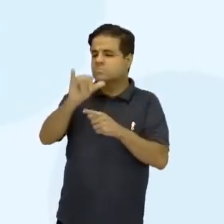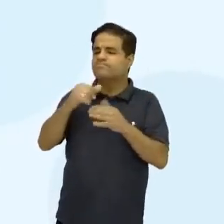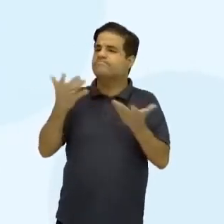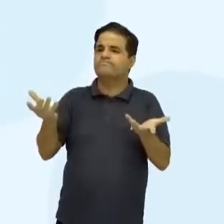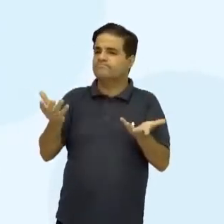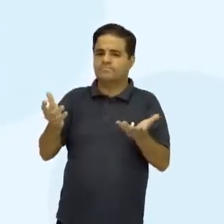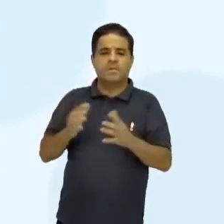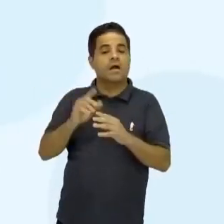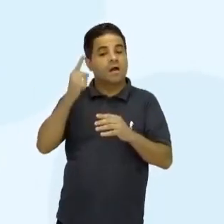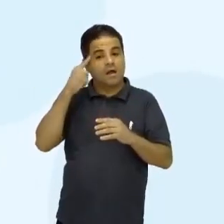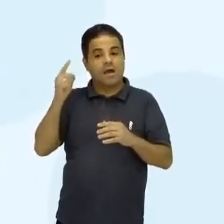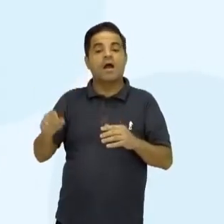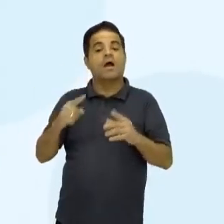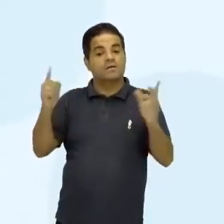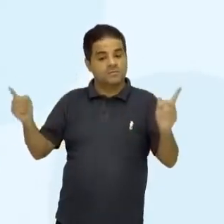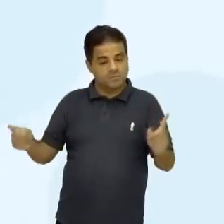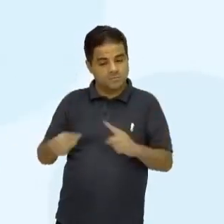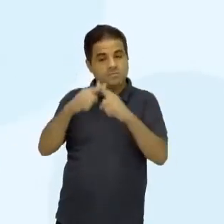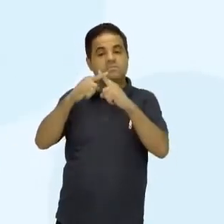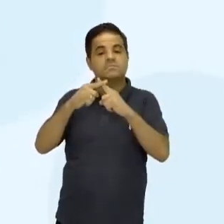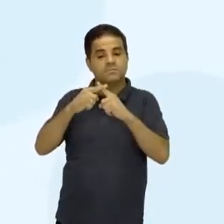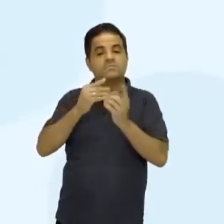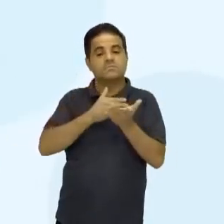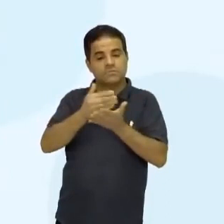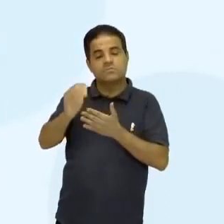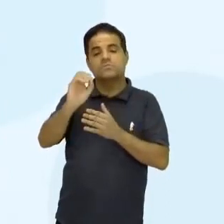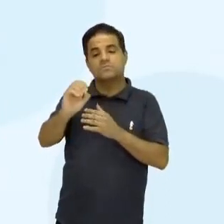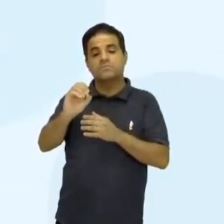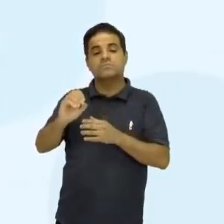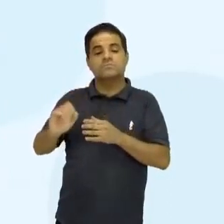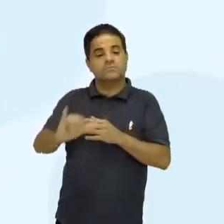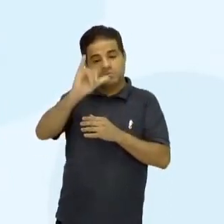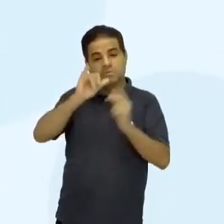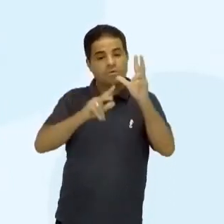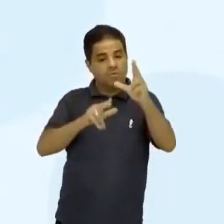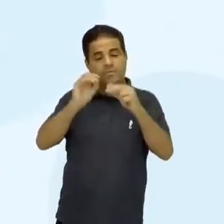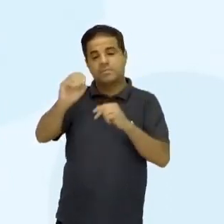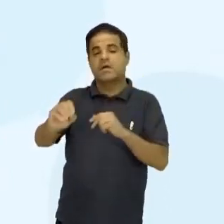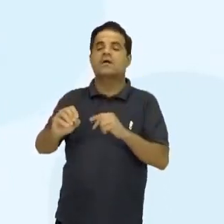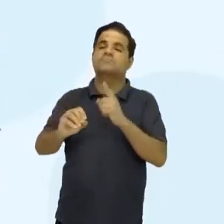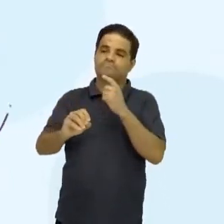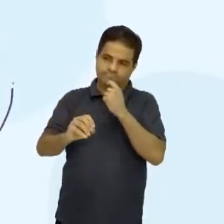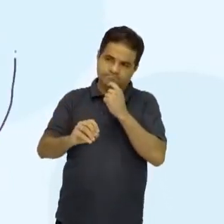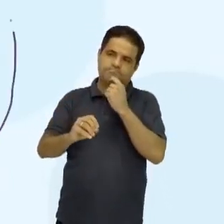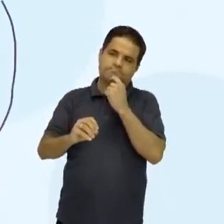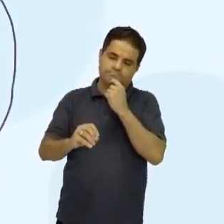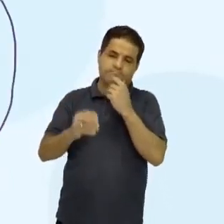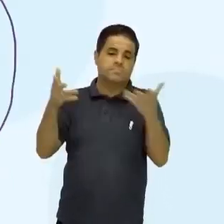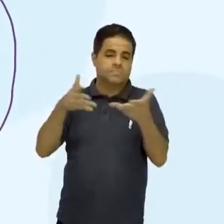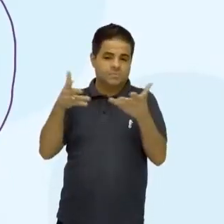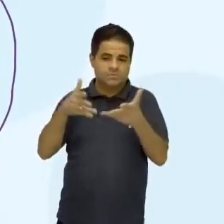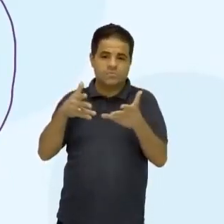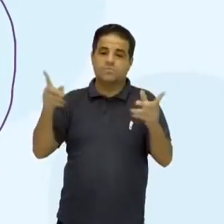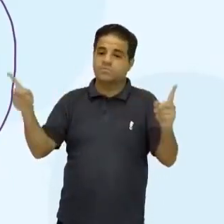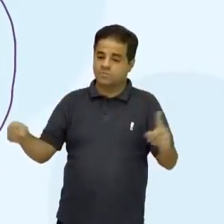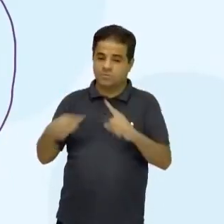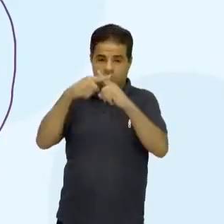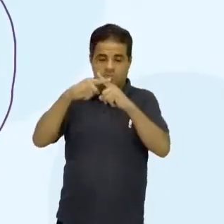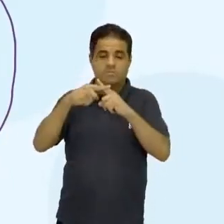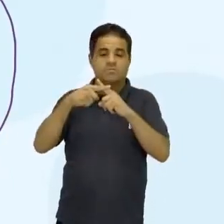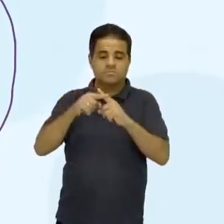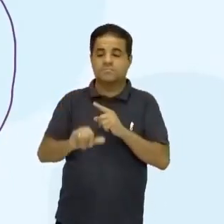Olha, ela está cruzando o eixo Y também lá na origem, no 0, no y igual a 0. Ah, então agora ela cruza o